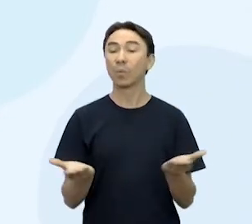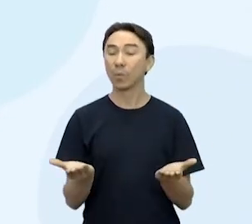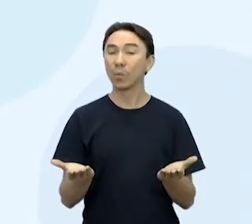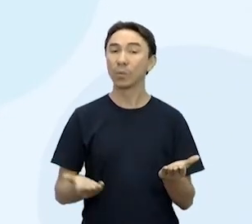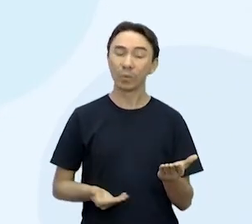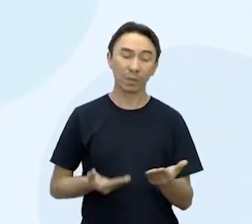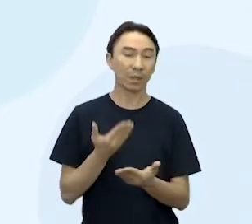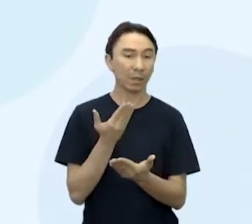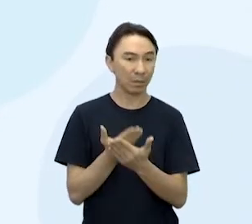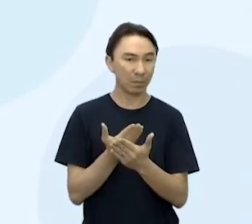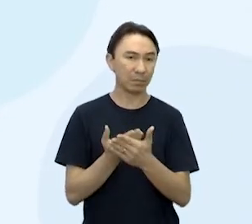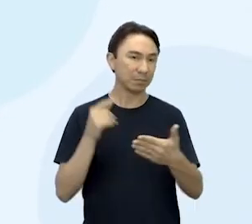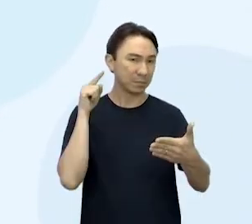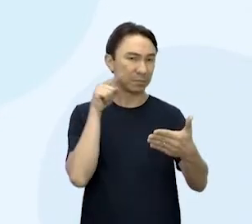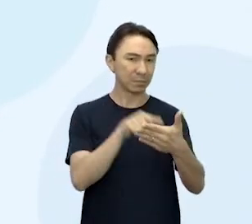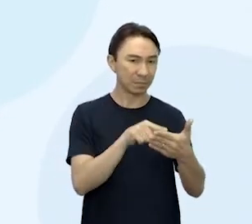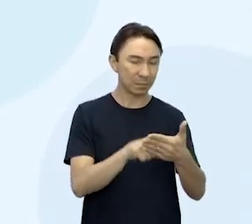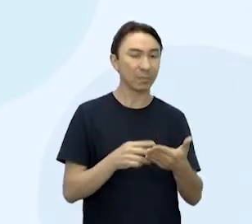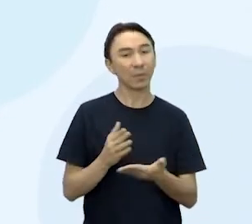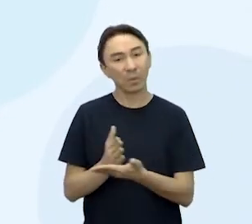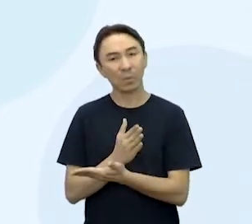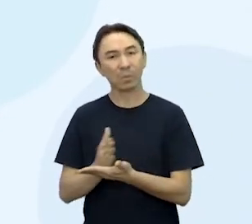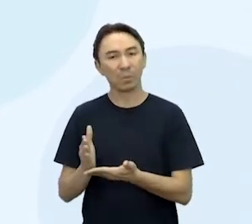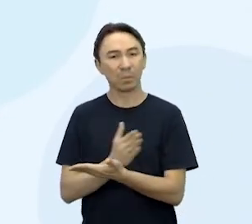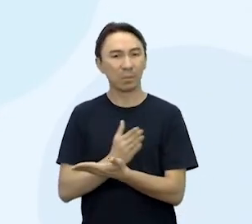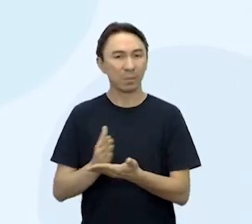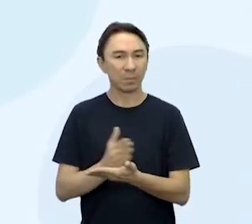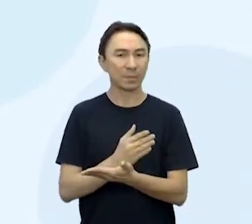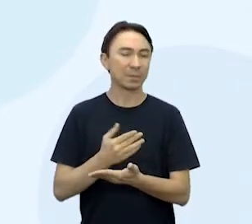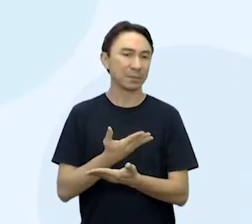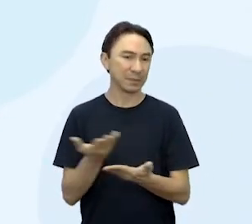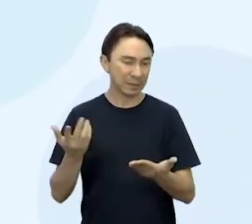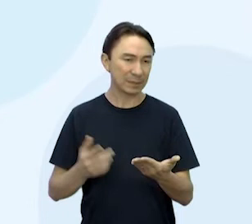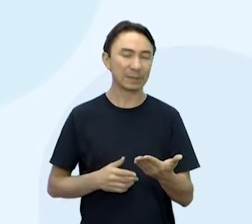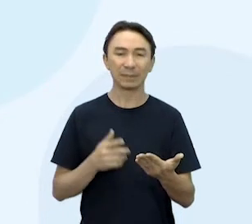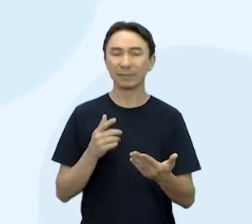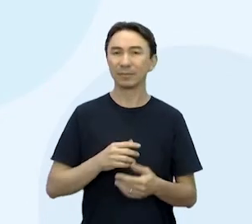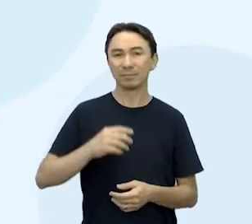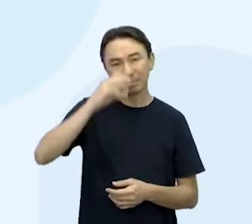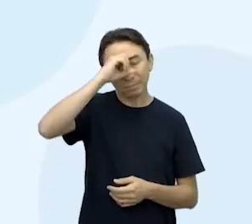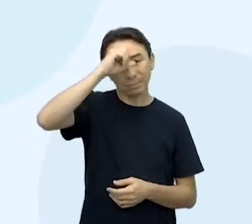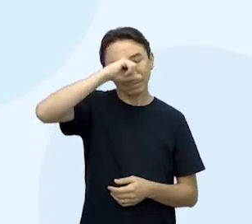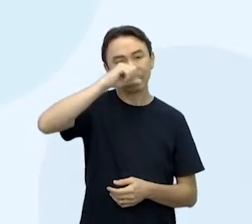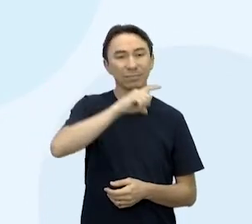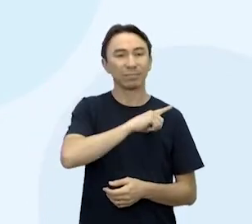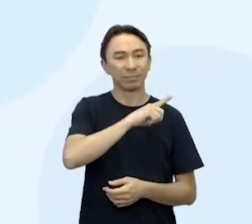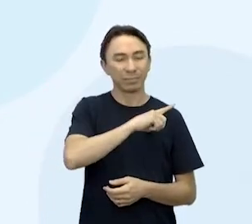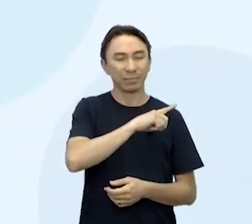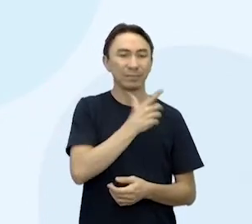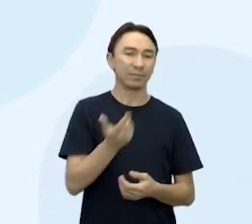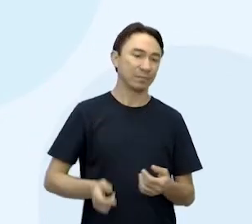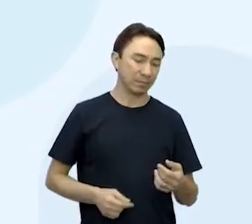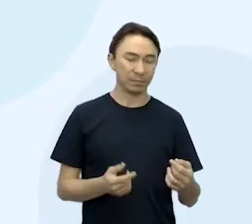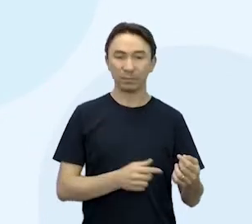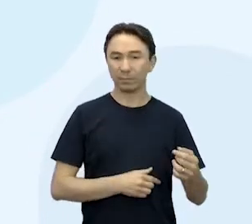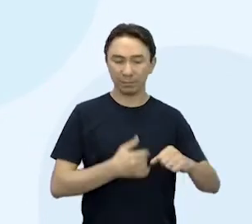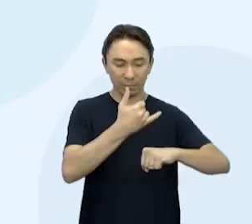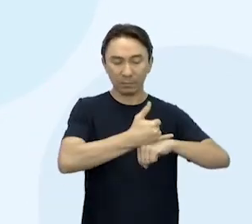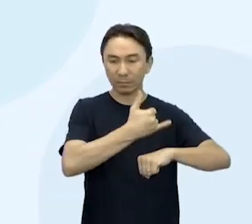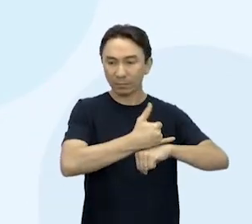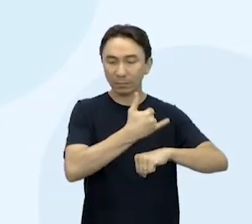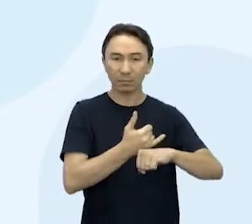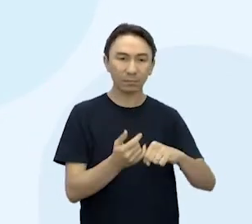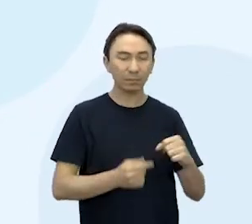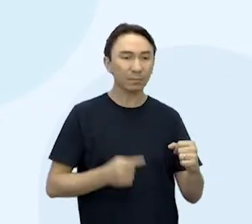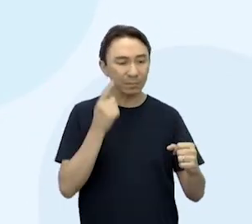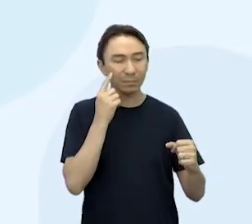é retomar alguns objetos de conhecimento, como ligações metálicas. Então, a gente já aproveitou na aula passada e retomou,